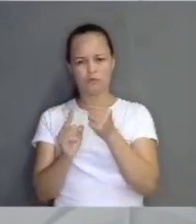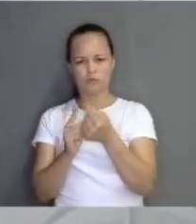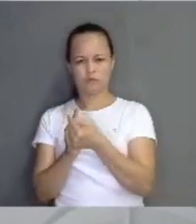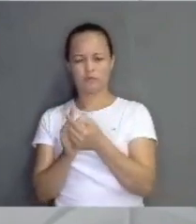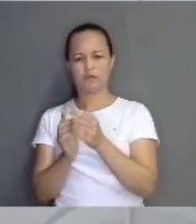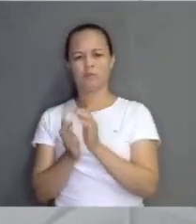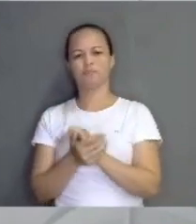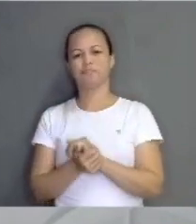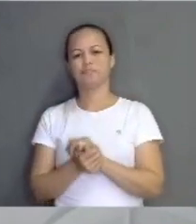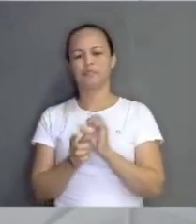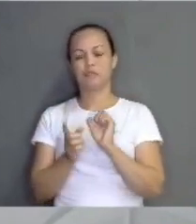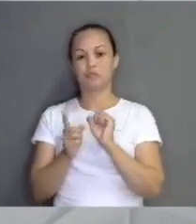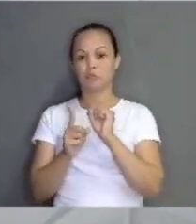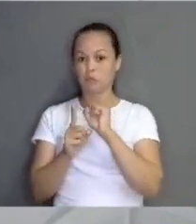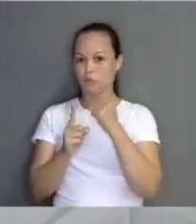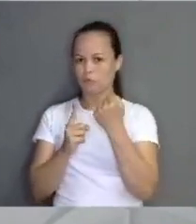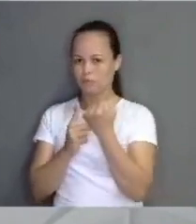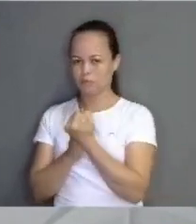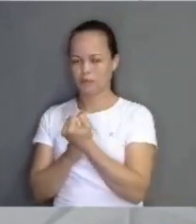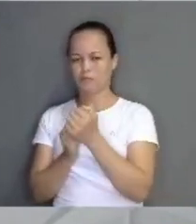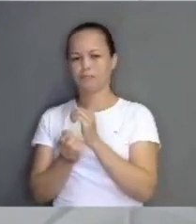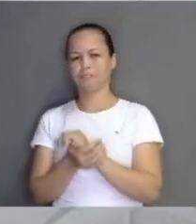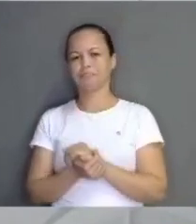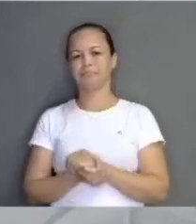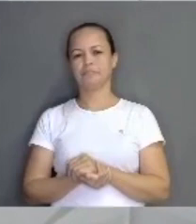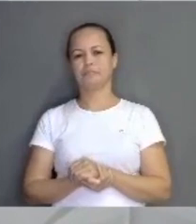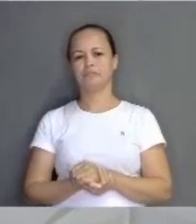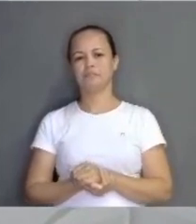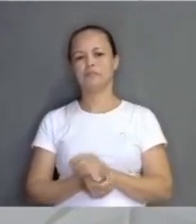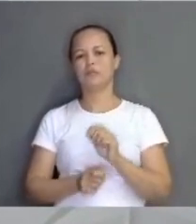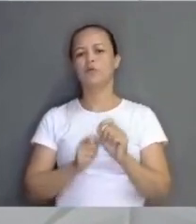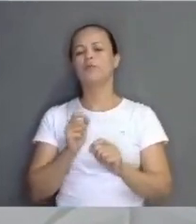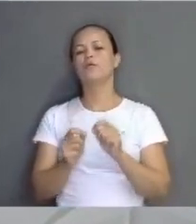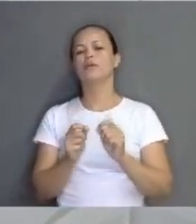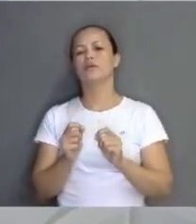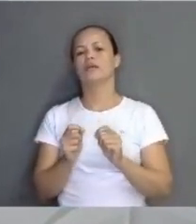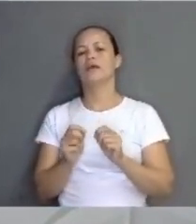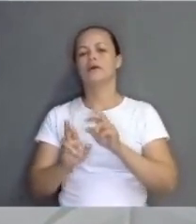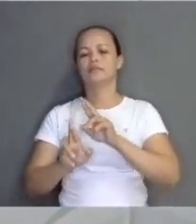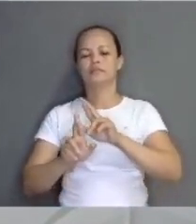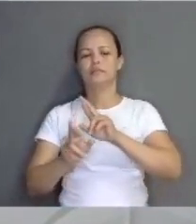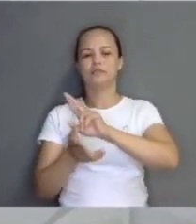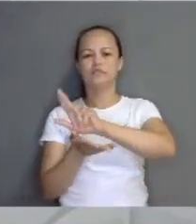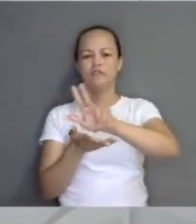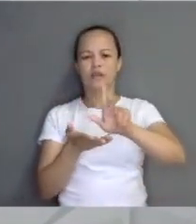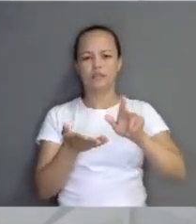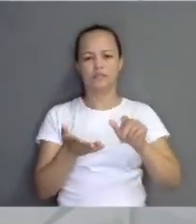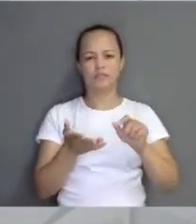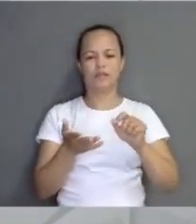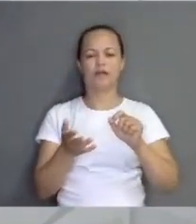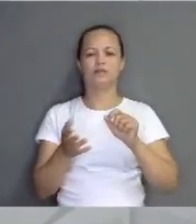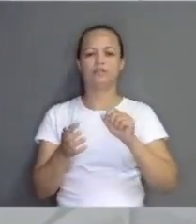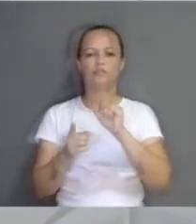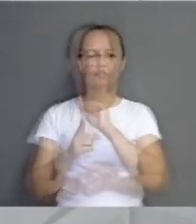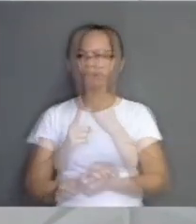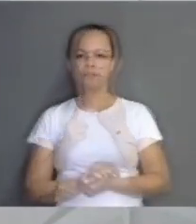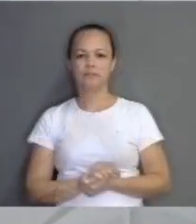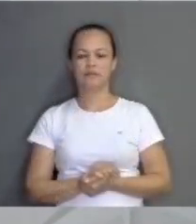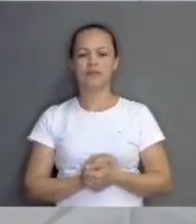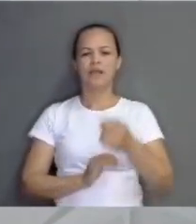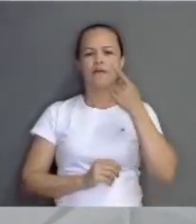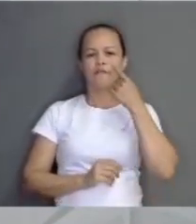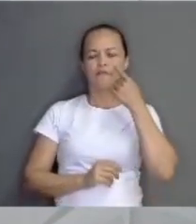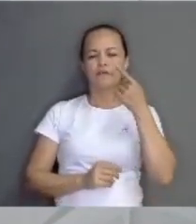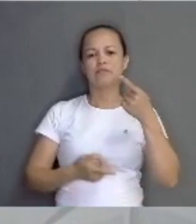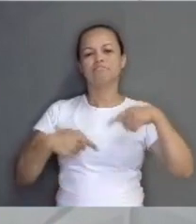Temos a diversidade cultural, que a diversidade cultural ajuda também a formar esses grupos.